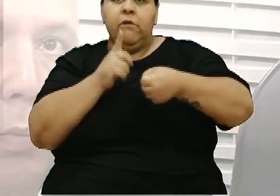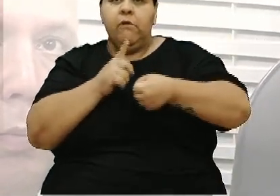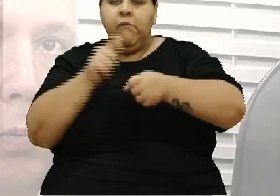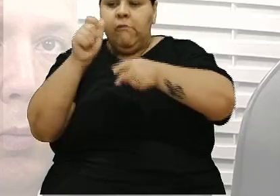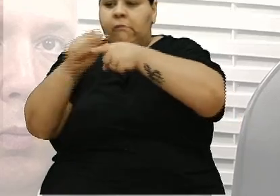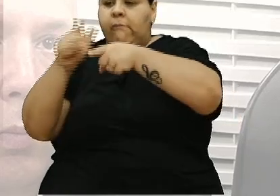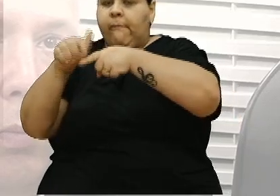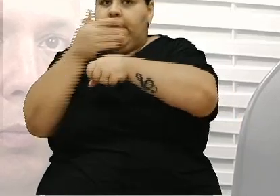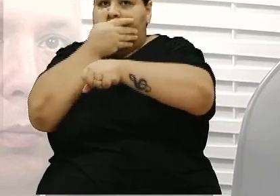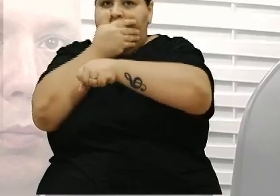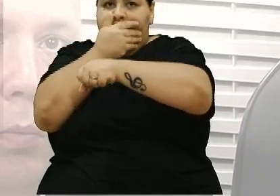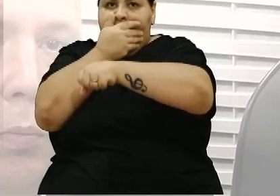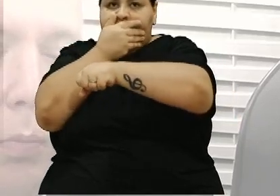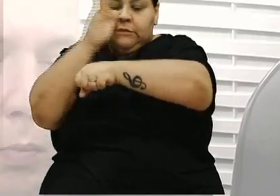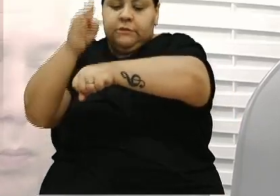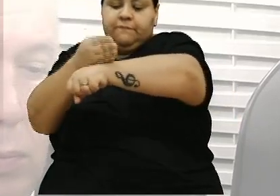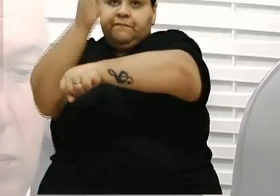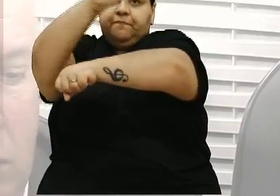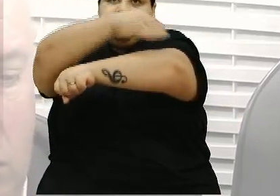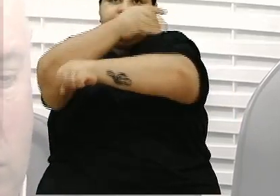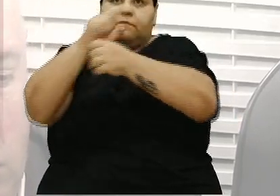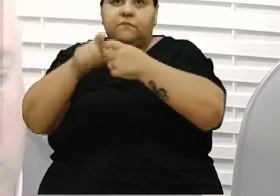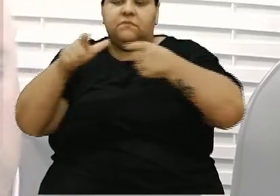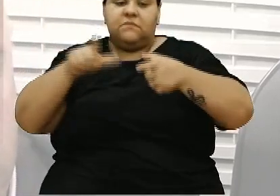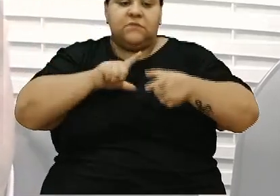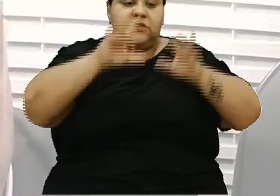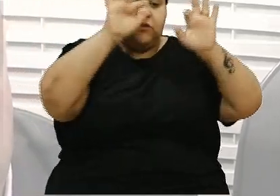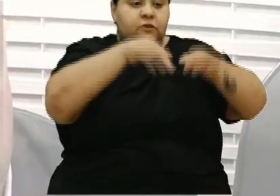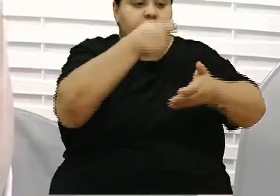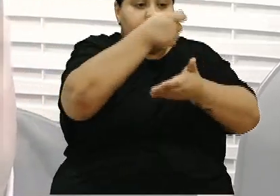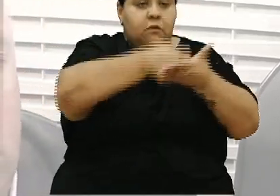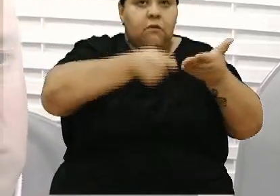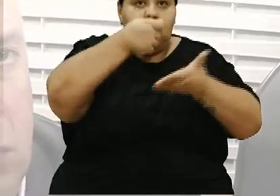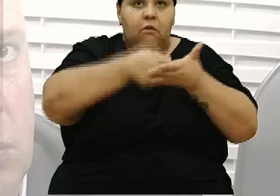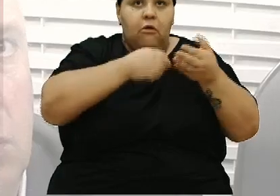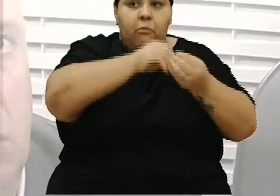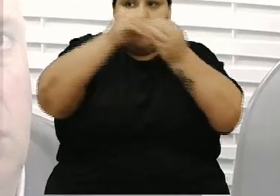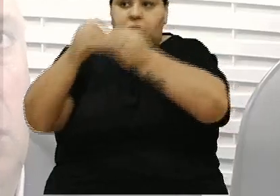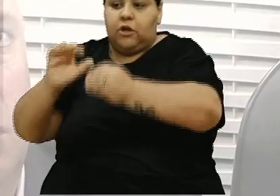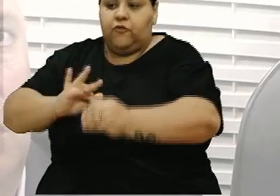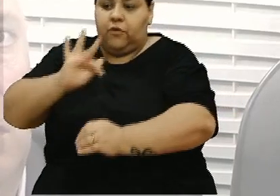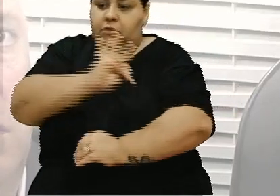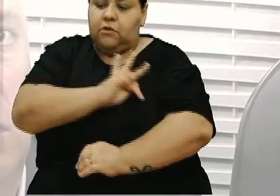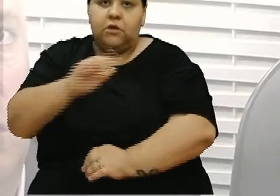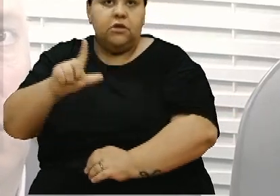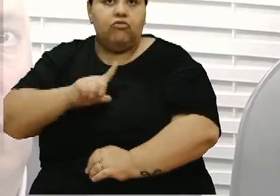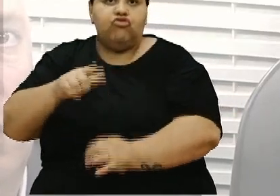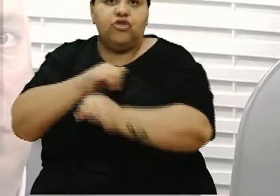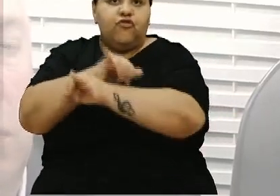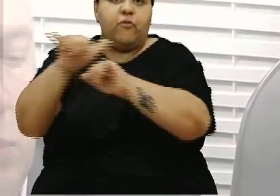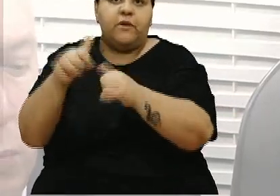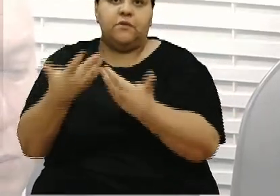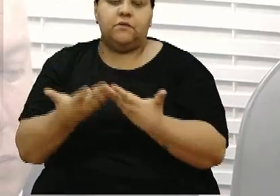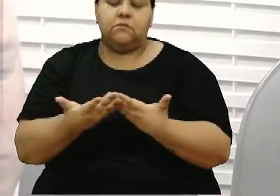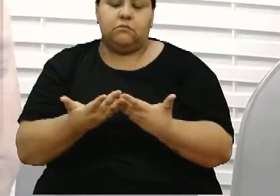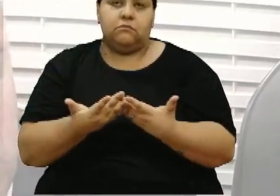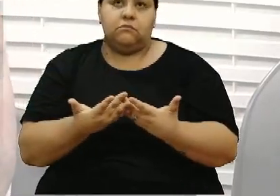pavilhão enorme, fez um contrato, teve que rescindir o contrato para ir para Flores da Cunha, porque daí ele não tinha as informações